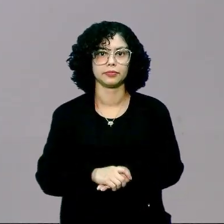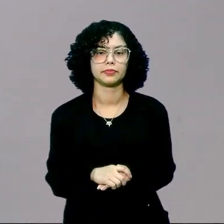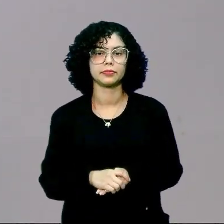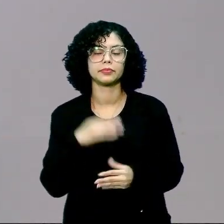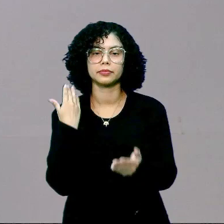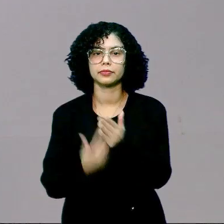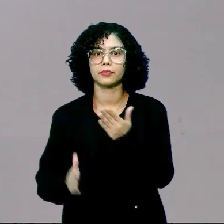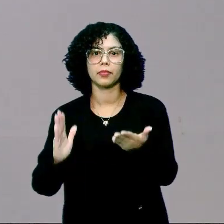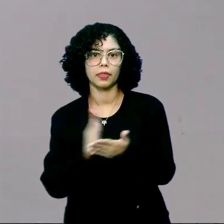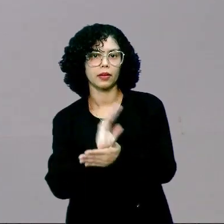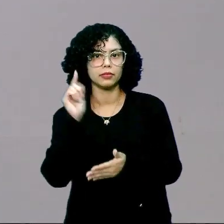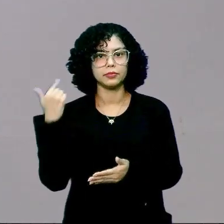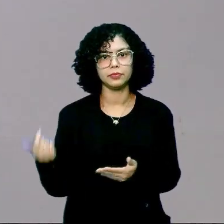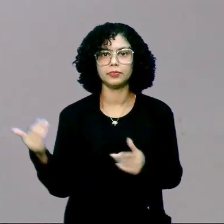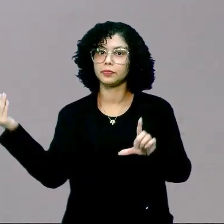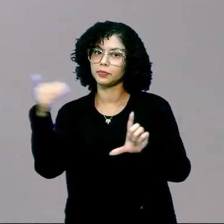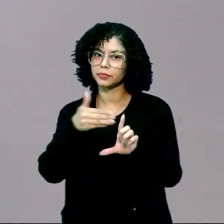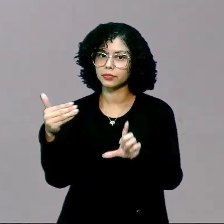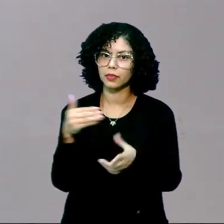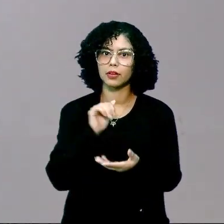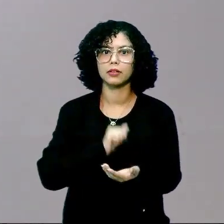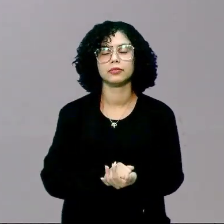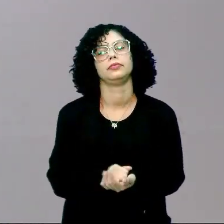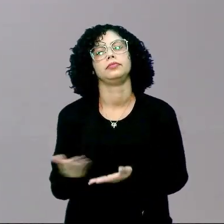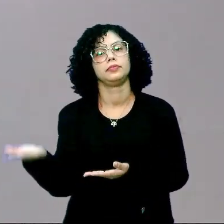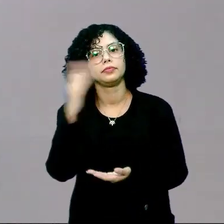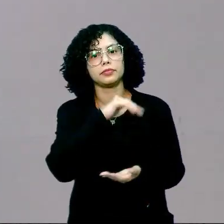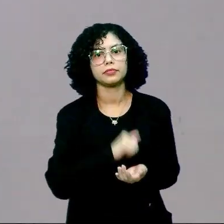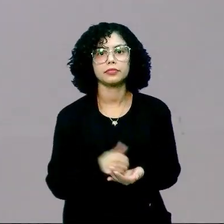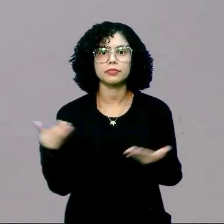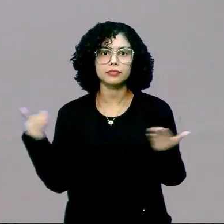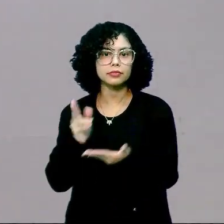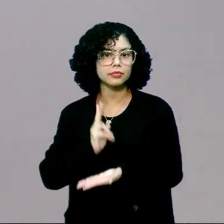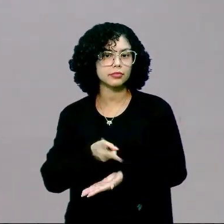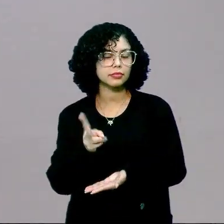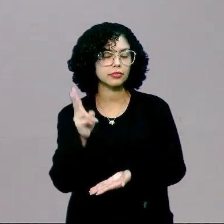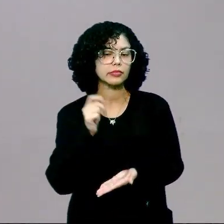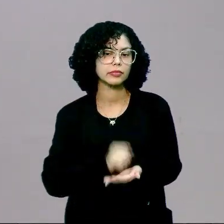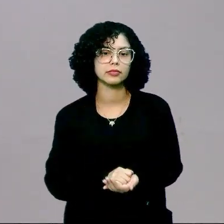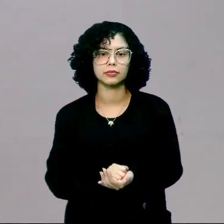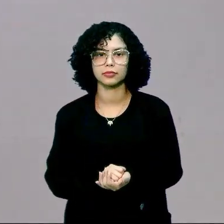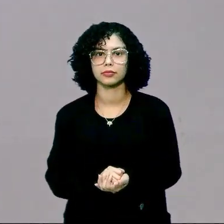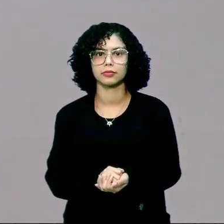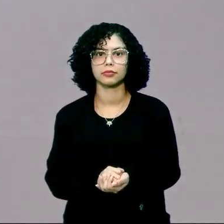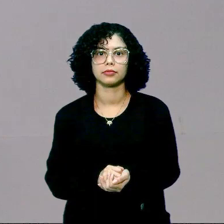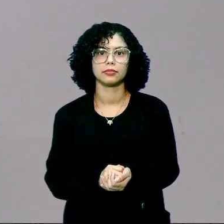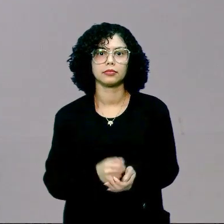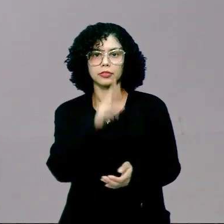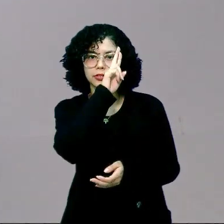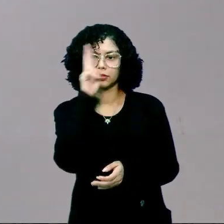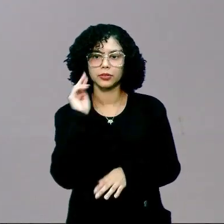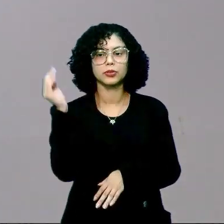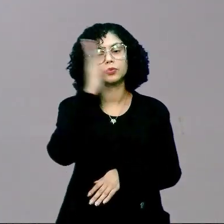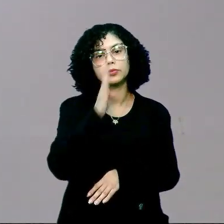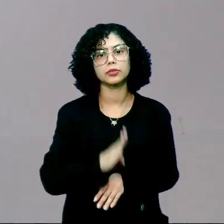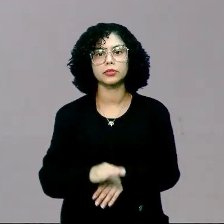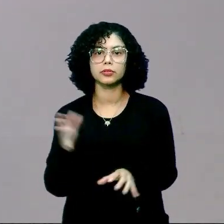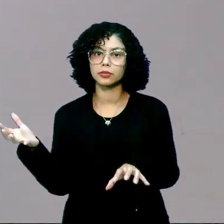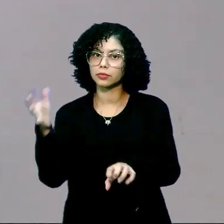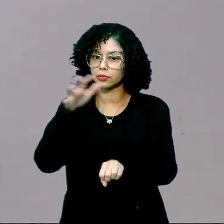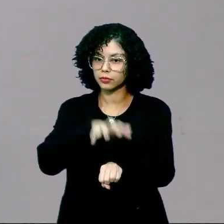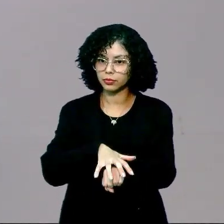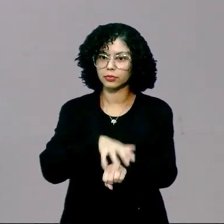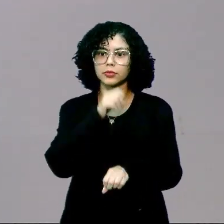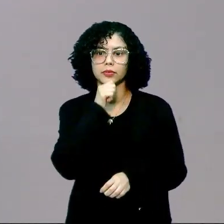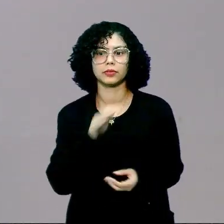você perdeu as outras aulas, acesse o portal e vamos agora continuar falando da história do Brasil colônia, só que dessa